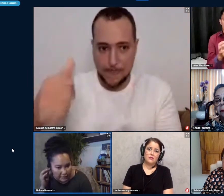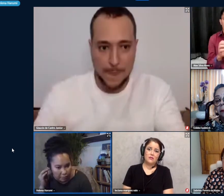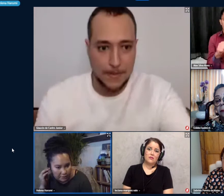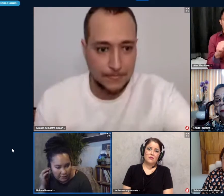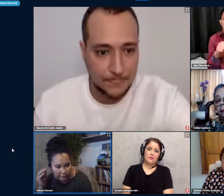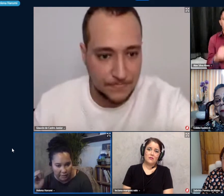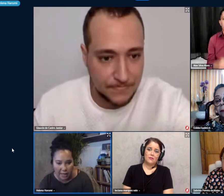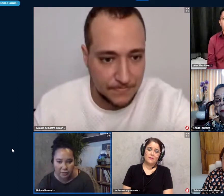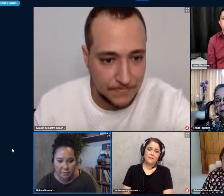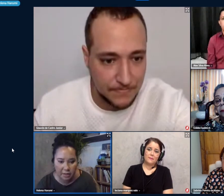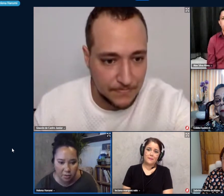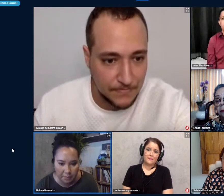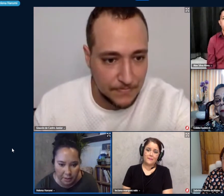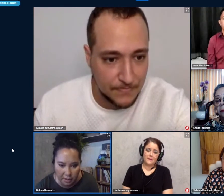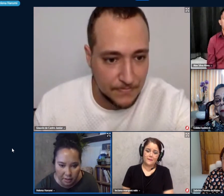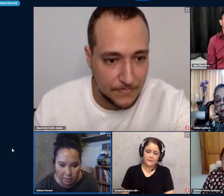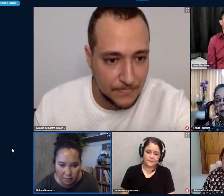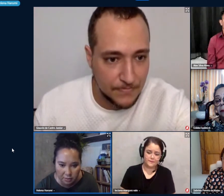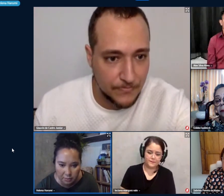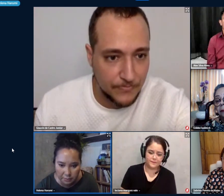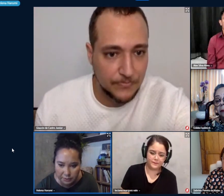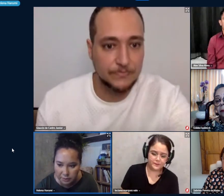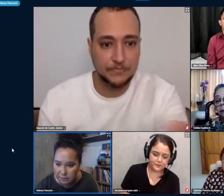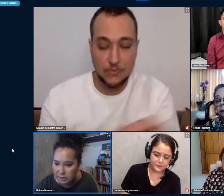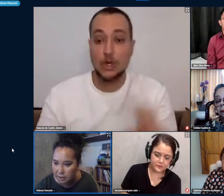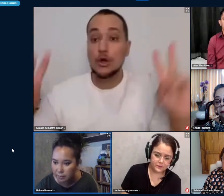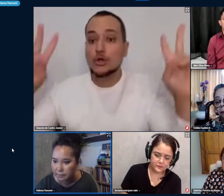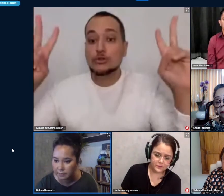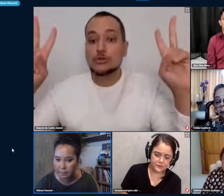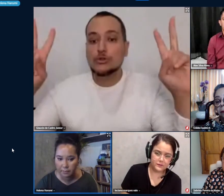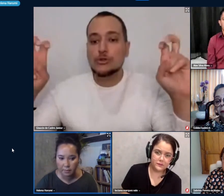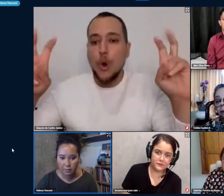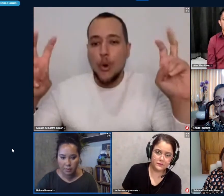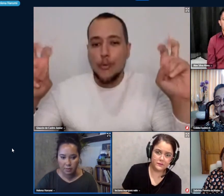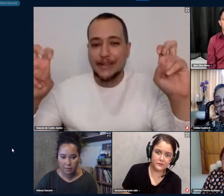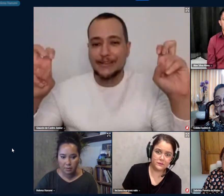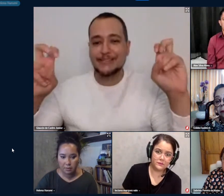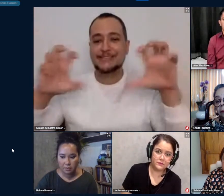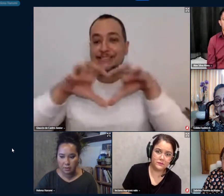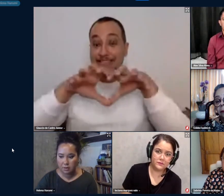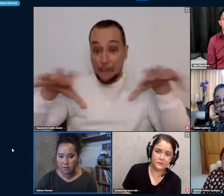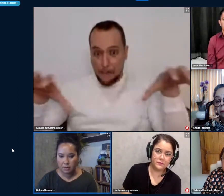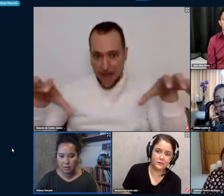vai trazer um significado melhor para o seu sinal.